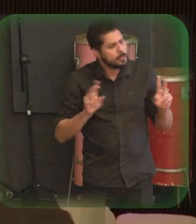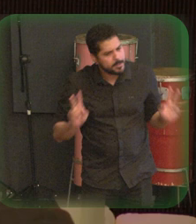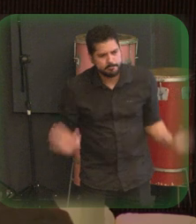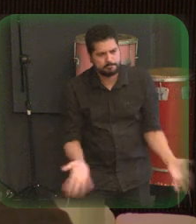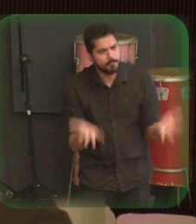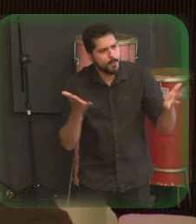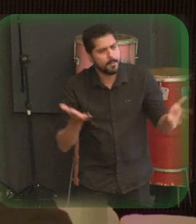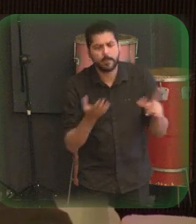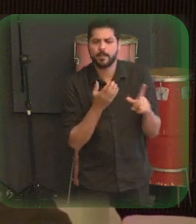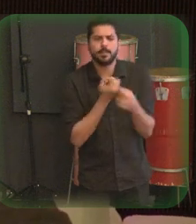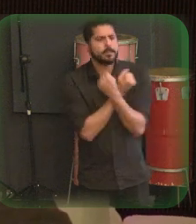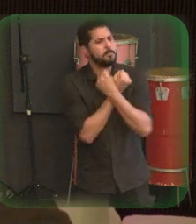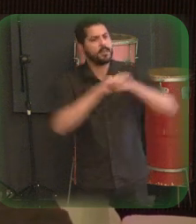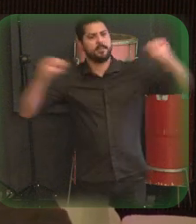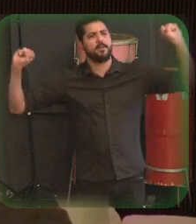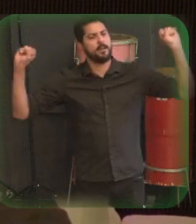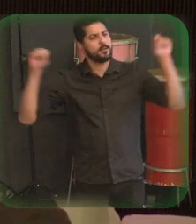igualdade.